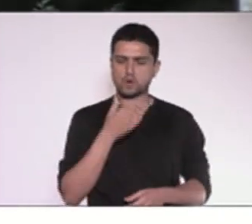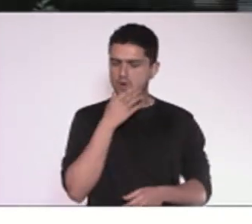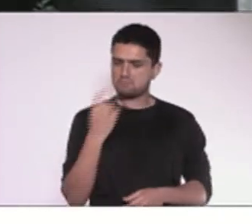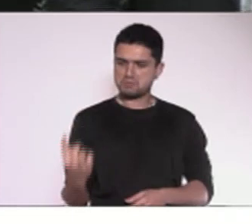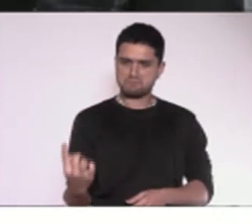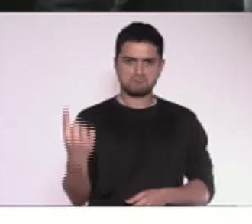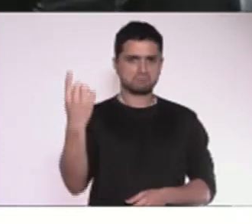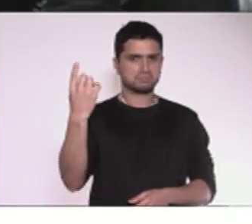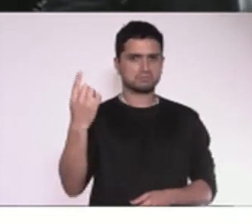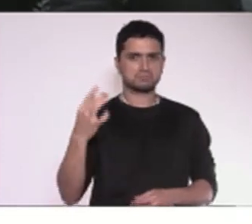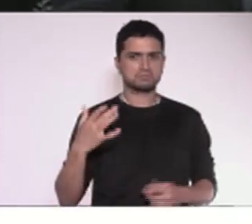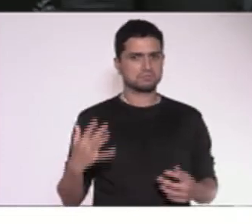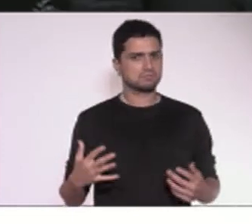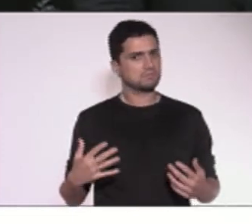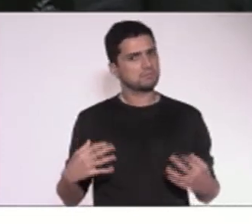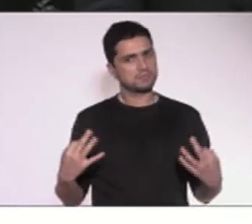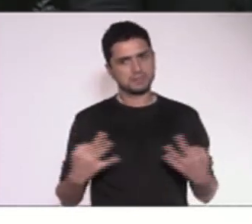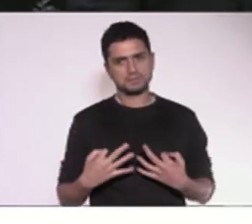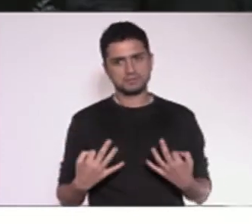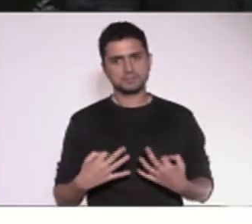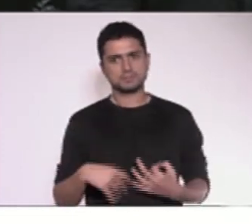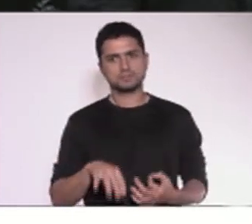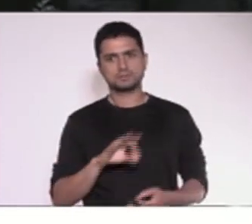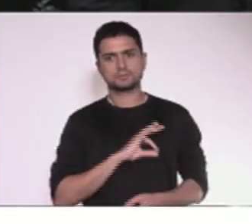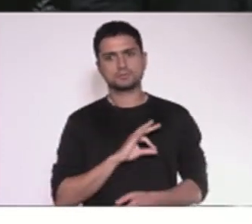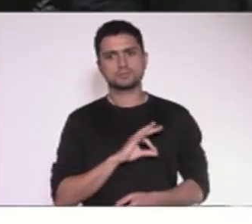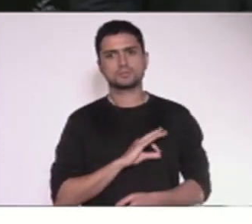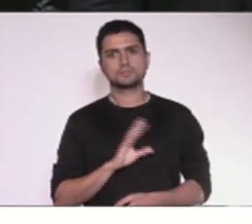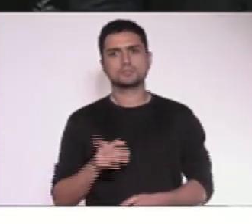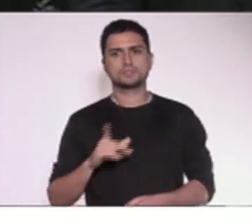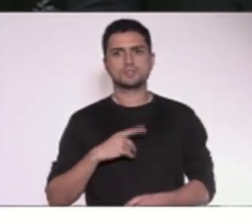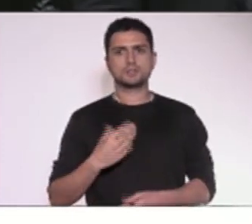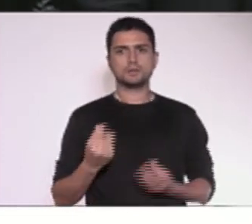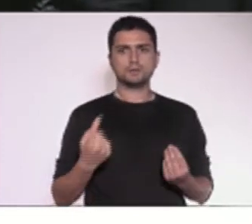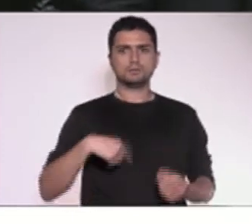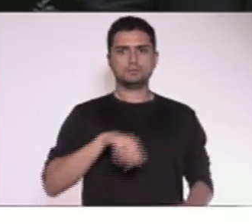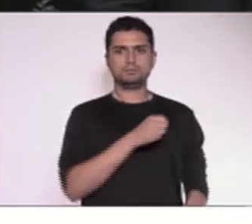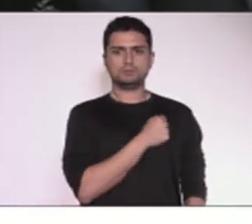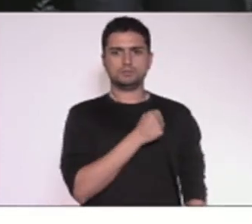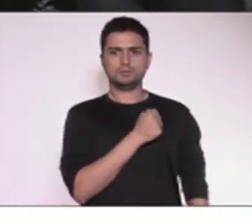Unanimidade na polícia. São muitos heróis aqui.